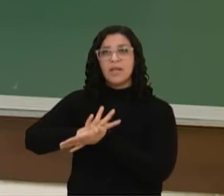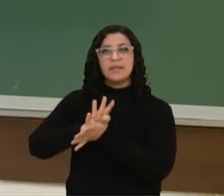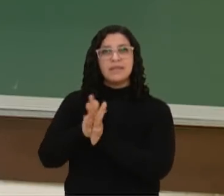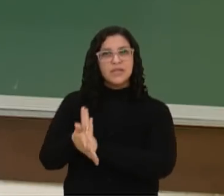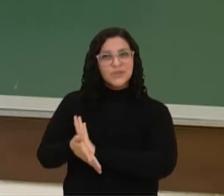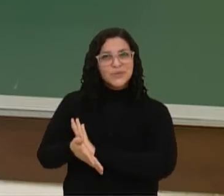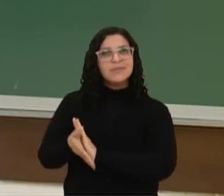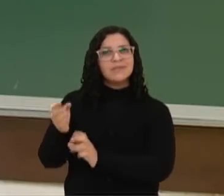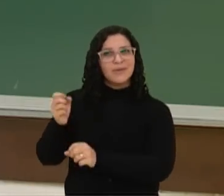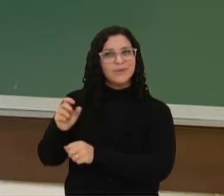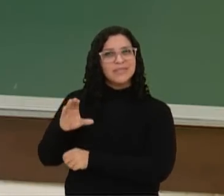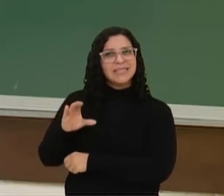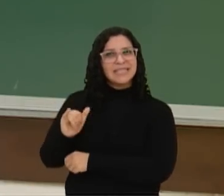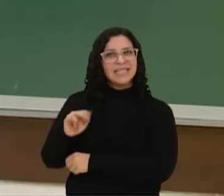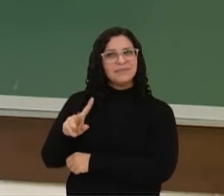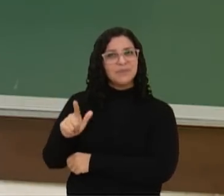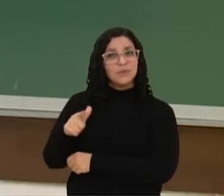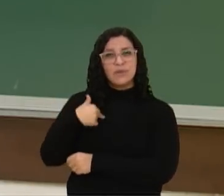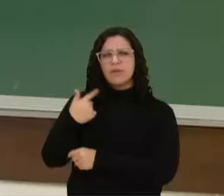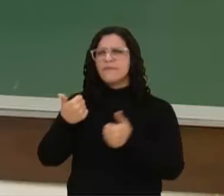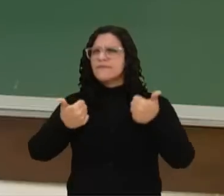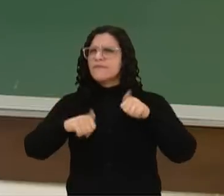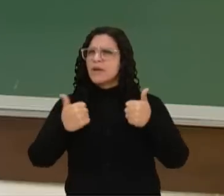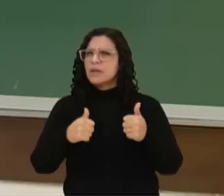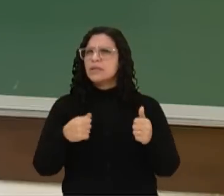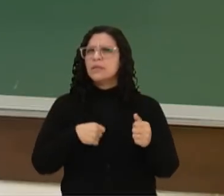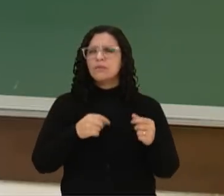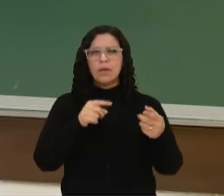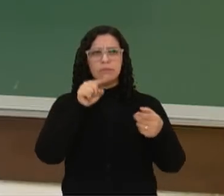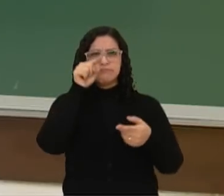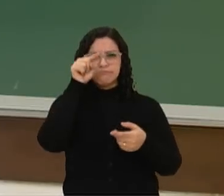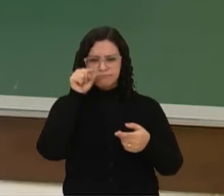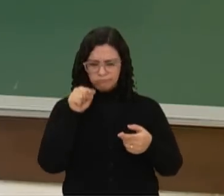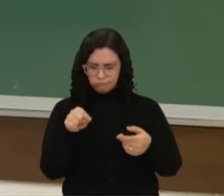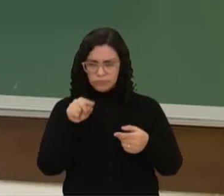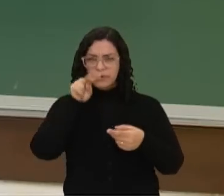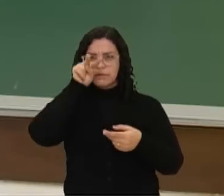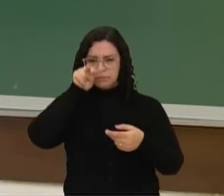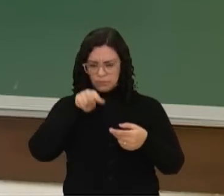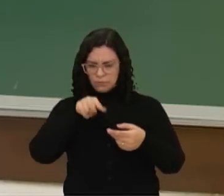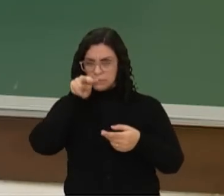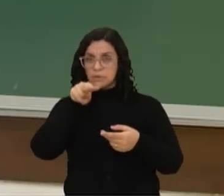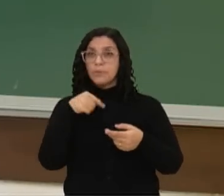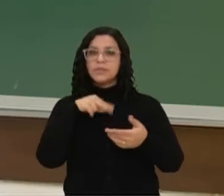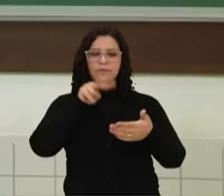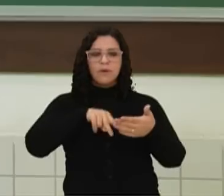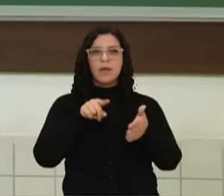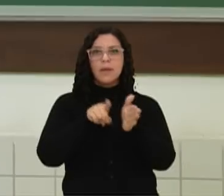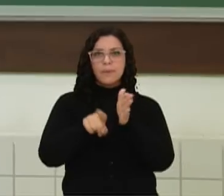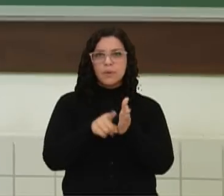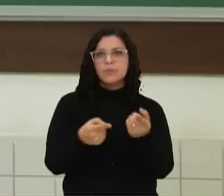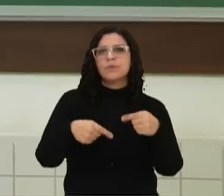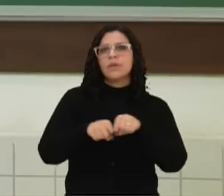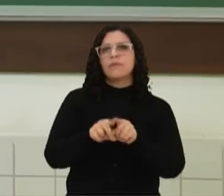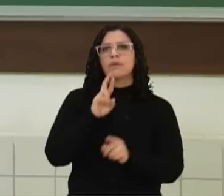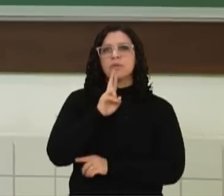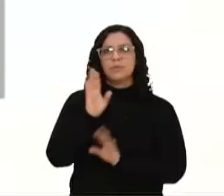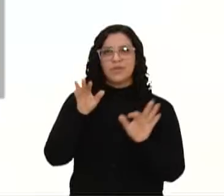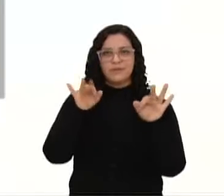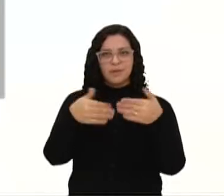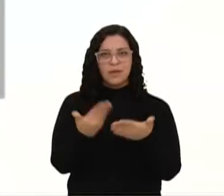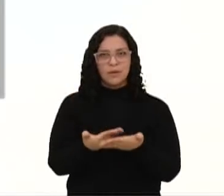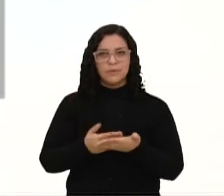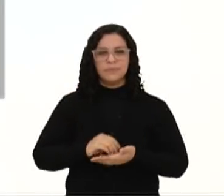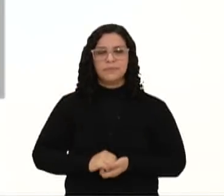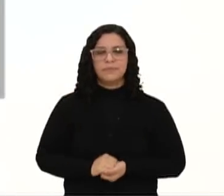você viu? Então, façam uma análise aqui do que está na pergunta que vocês copiaram no caderno e a gente já volta para corrigir e finalizar a aula.